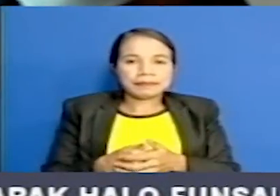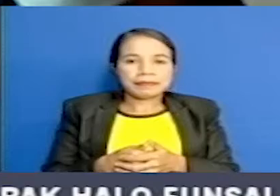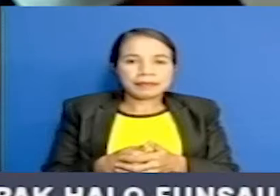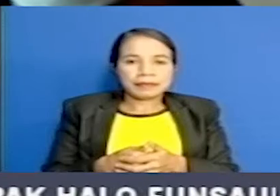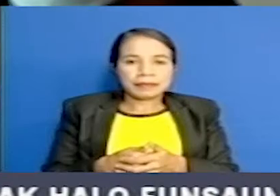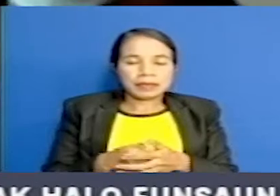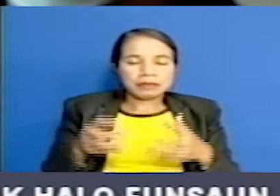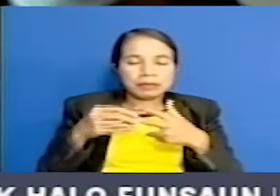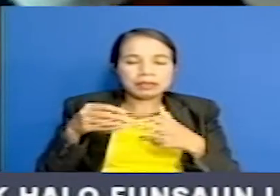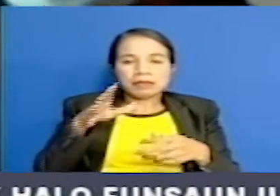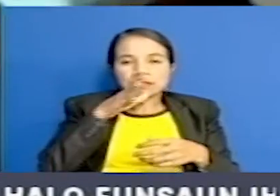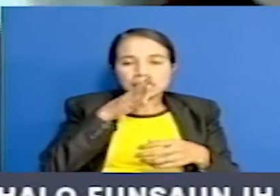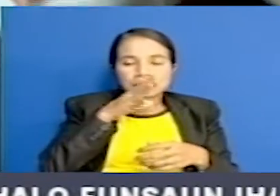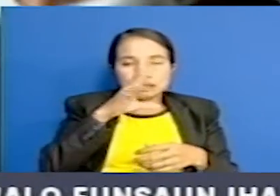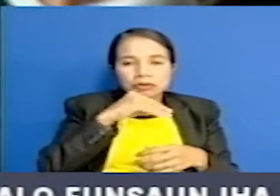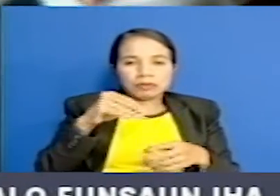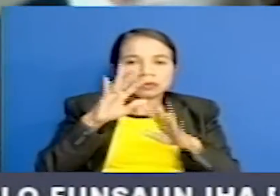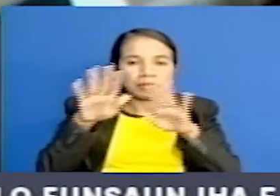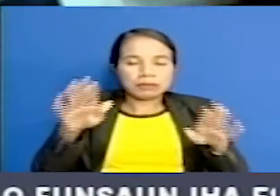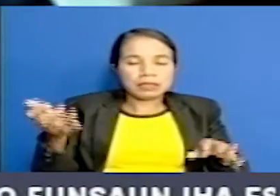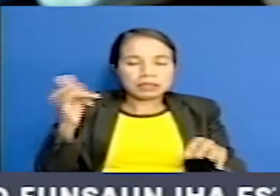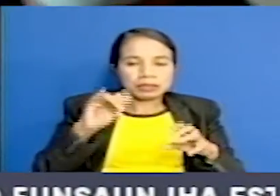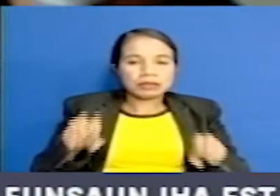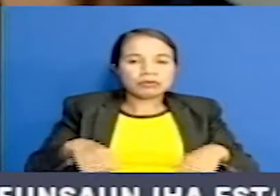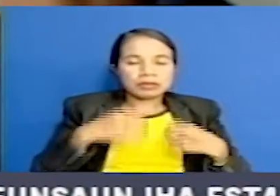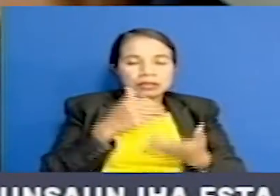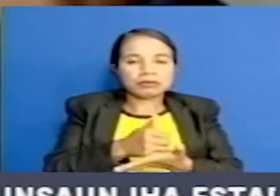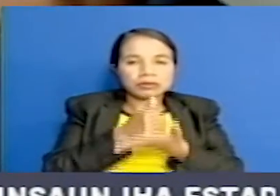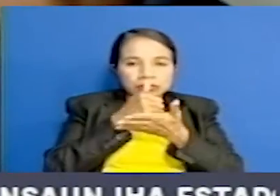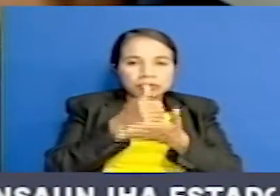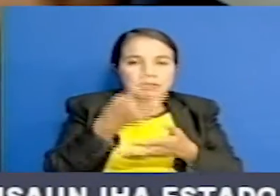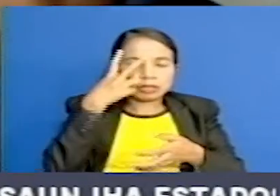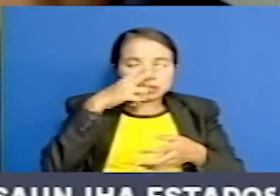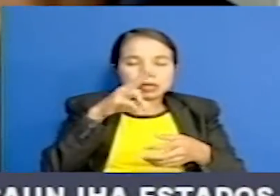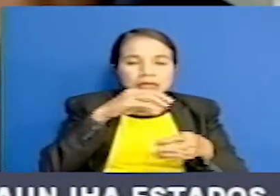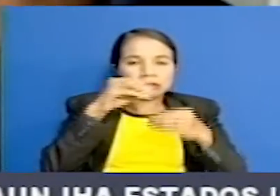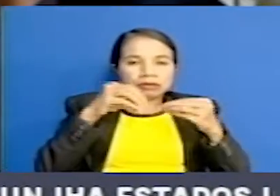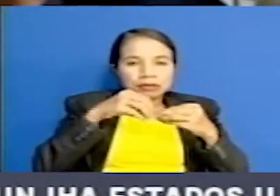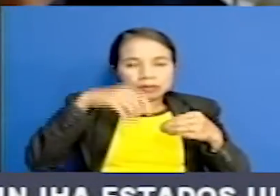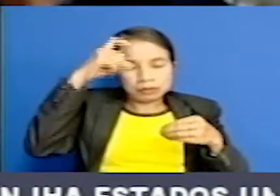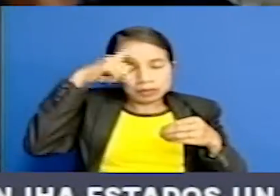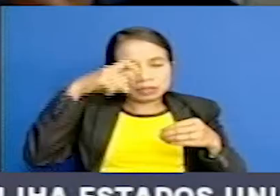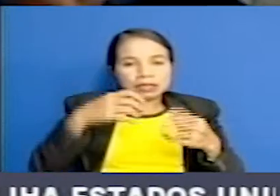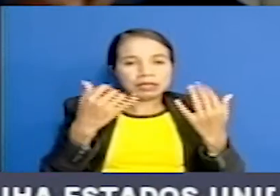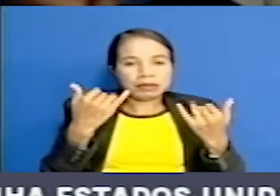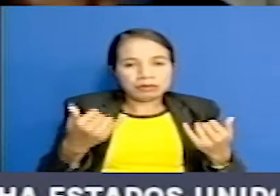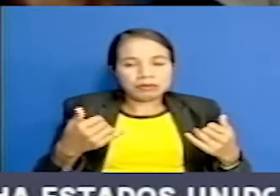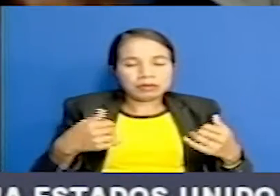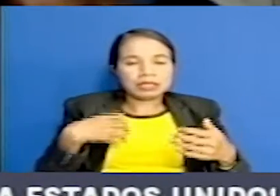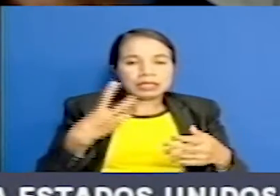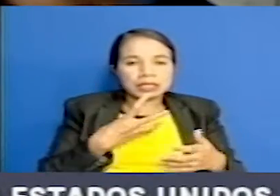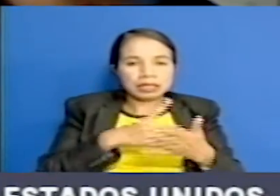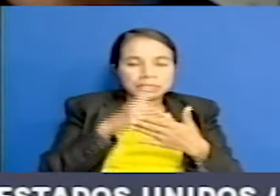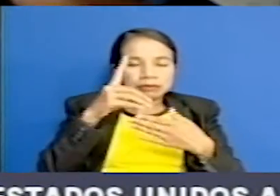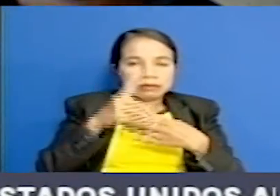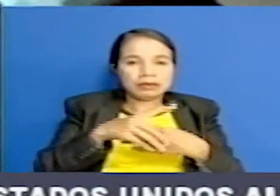sira nomos ba labari sira ne bema kansa uinsa atu halo tratamentu nomos atu hare liu konisimentu ne be agro dadaun ita desembolwe hela